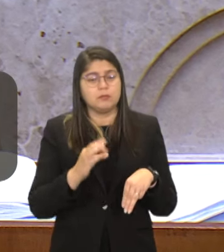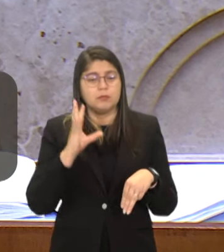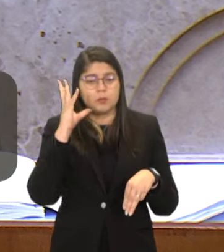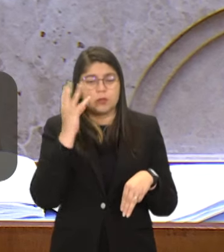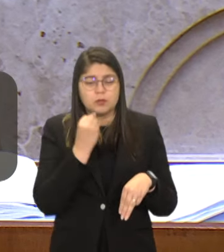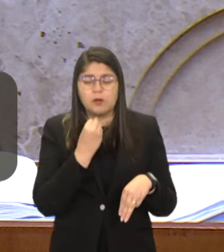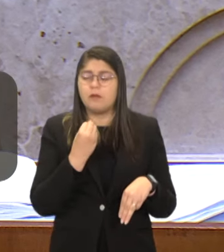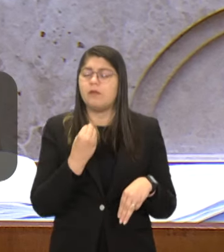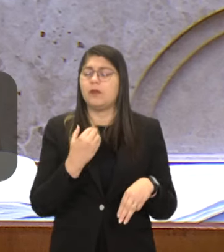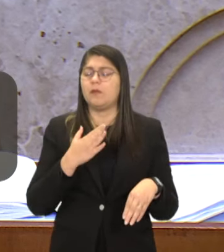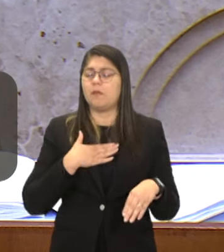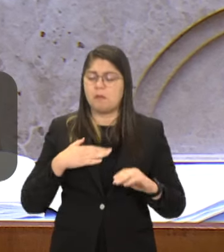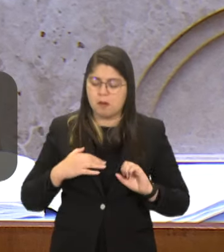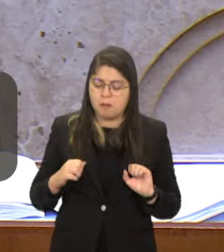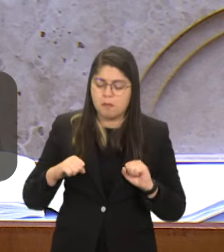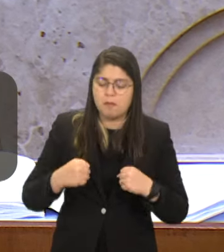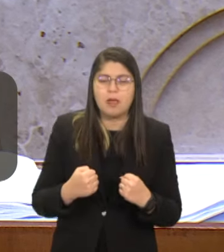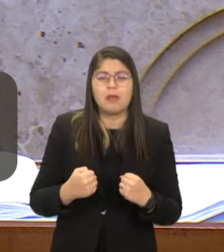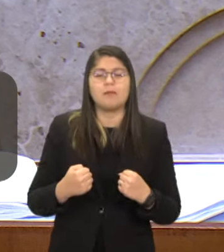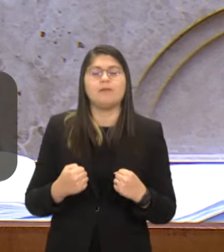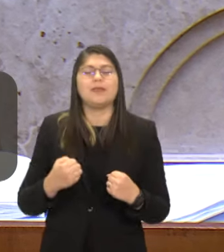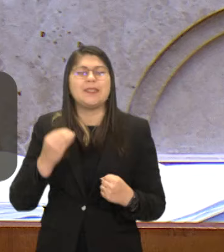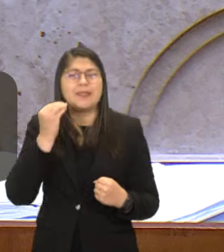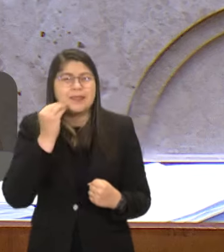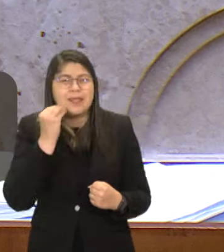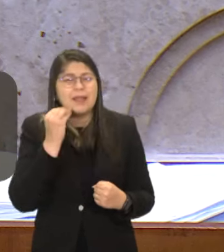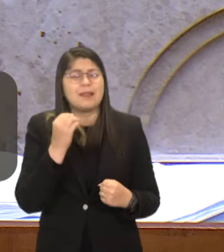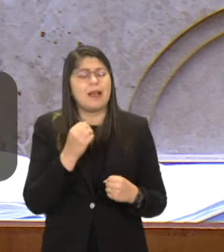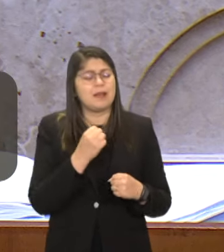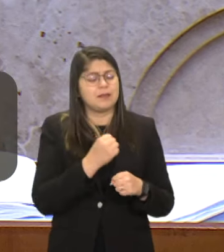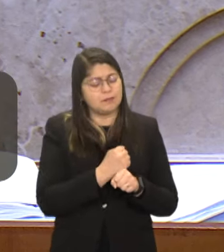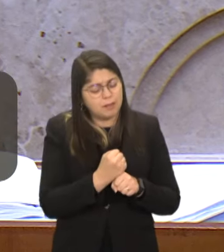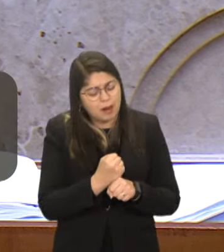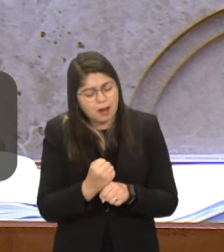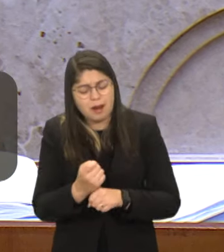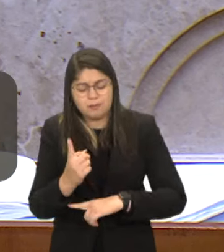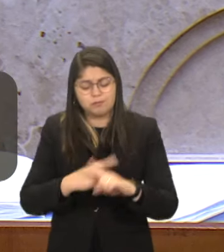aqui foi um pouco nós superarmos esse passado de que